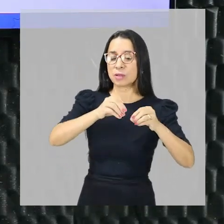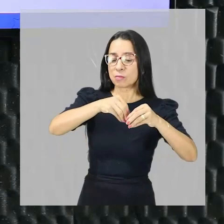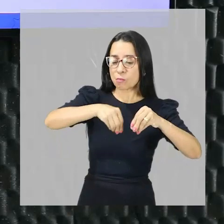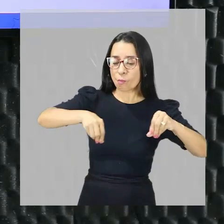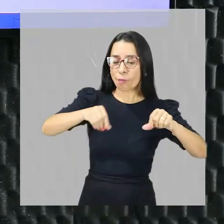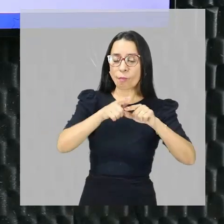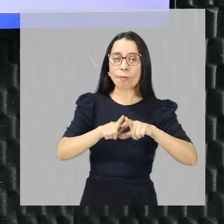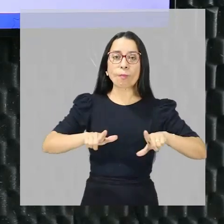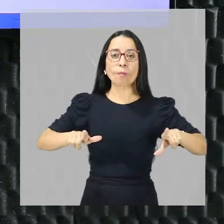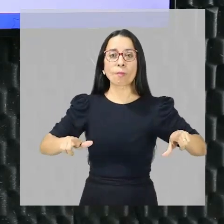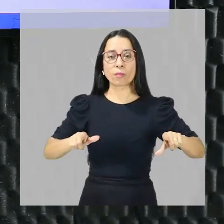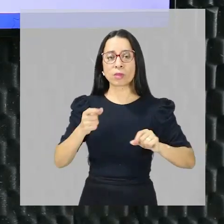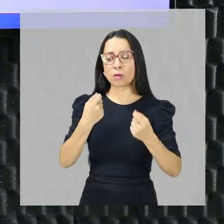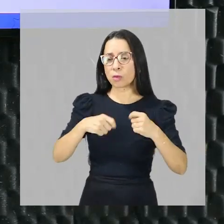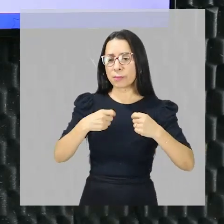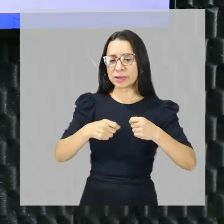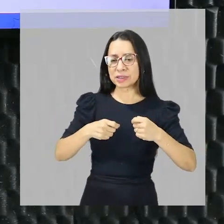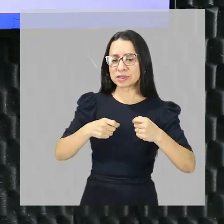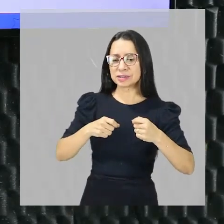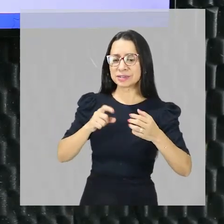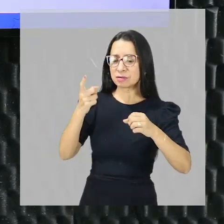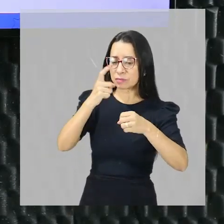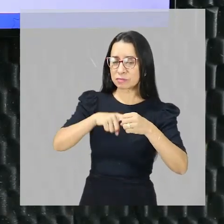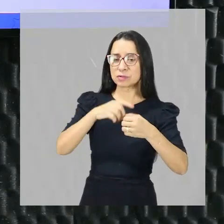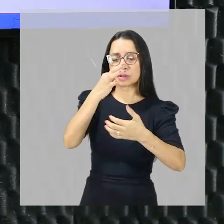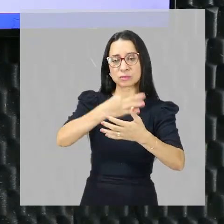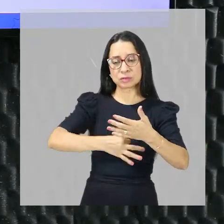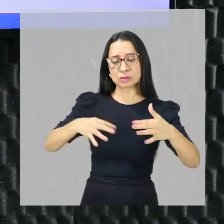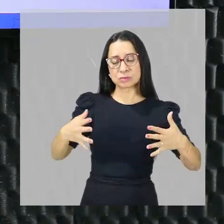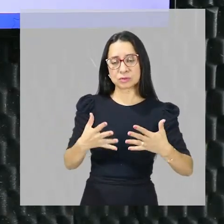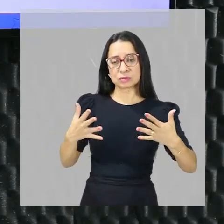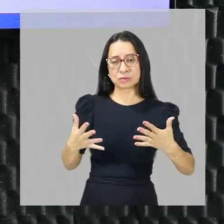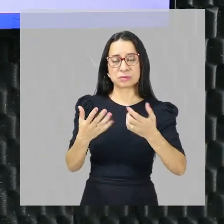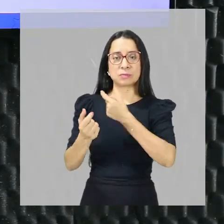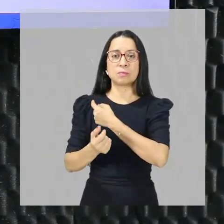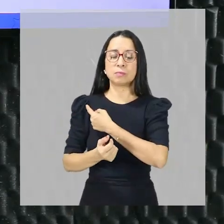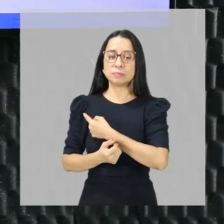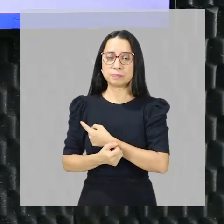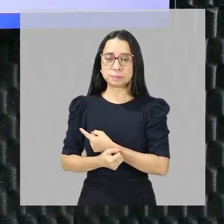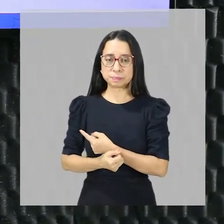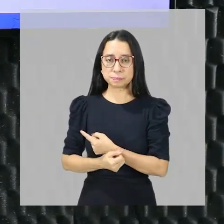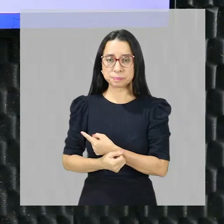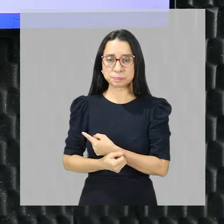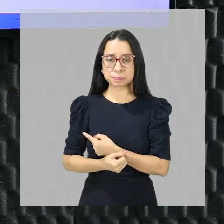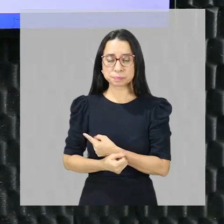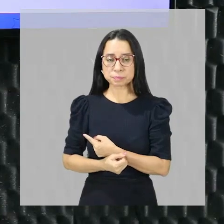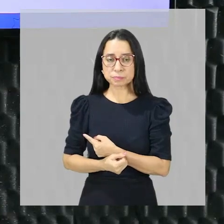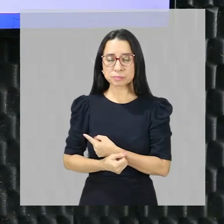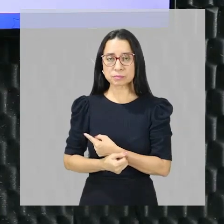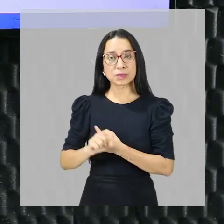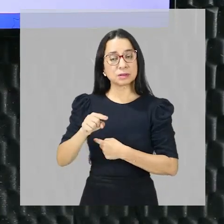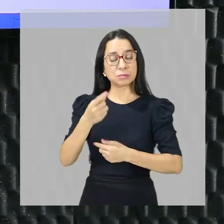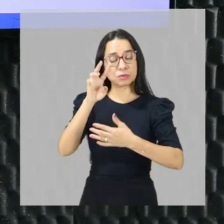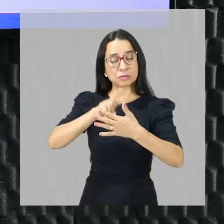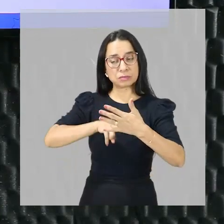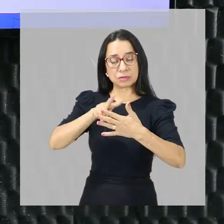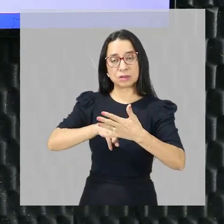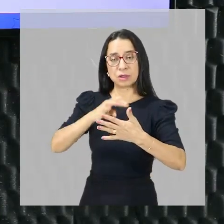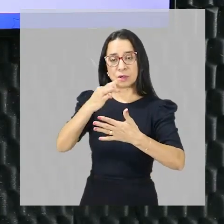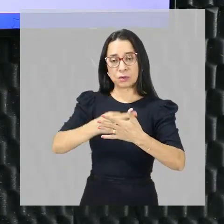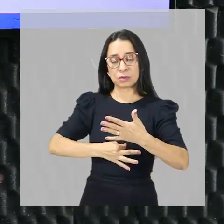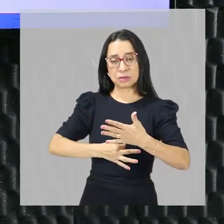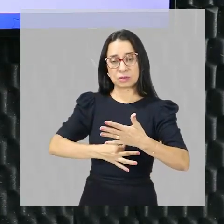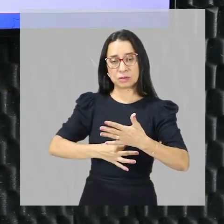né, no texto motivador. Vamos ver se a gente consegue responder essa questão sem o texto motivador e depois a gente vai ler o texto para ver se ele realmente nos